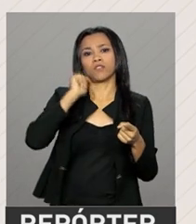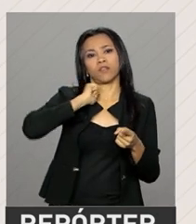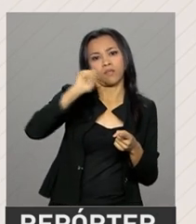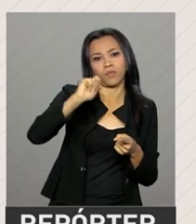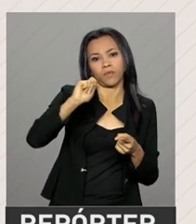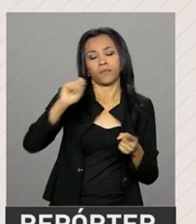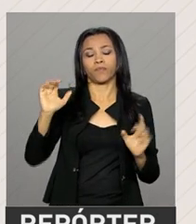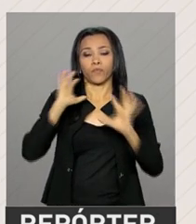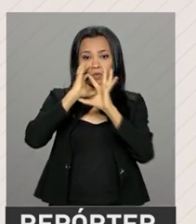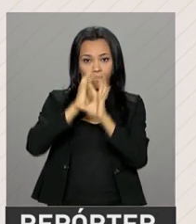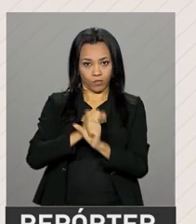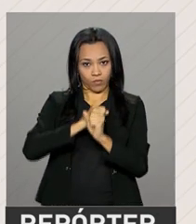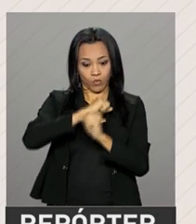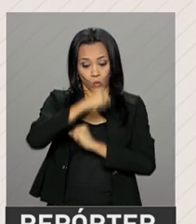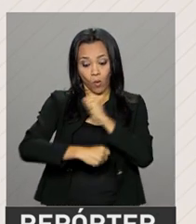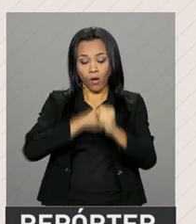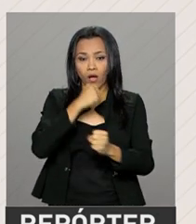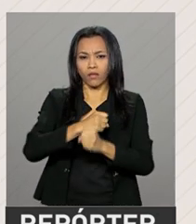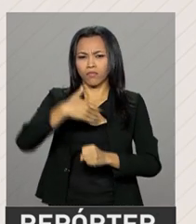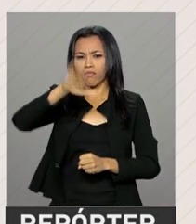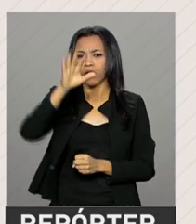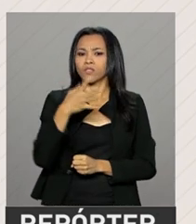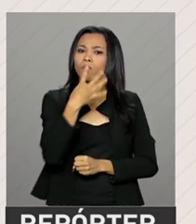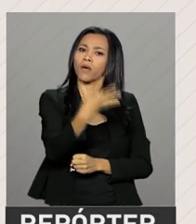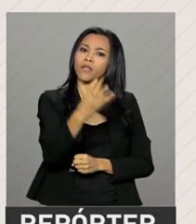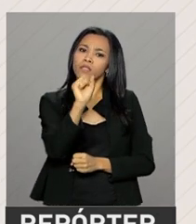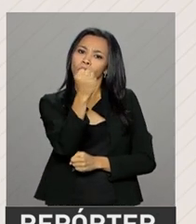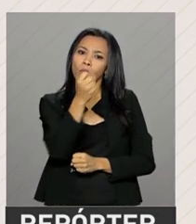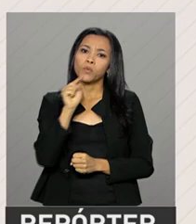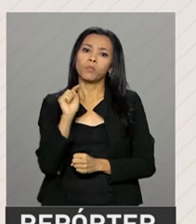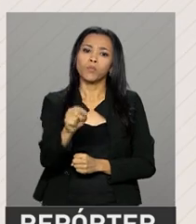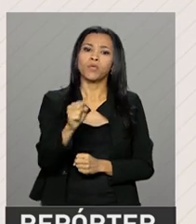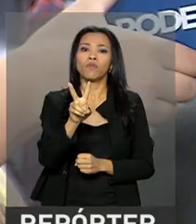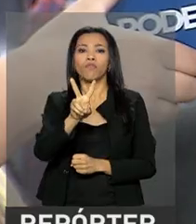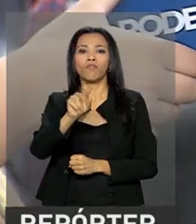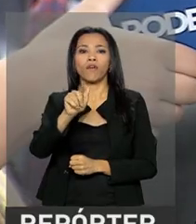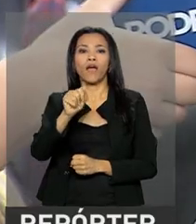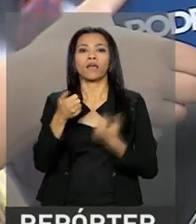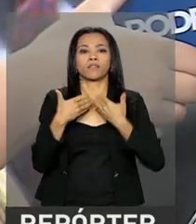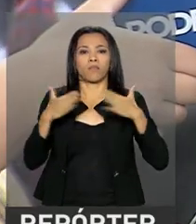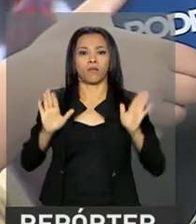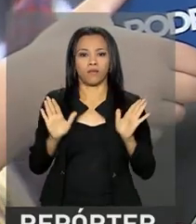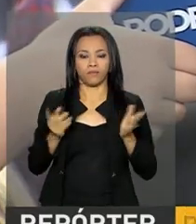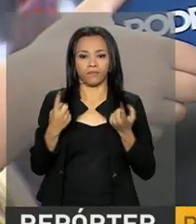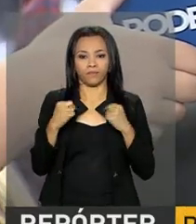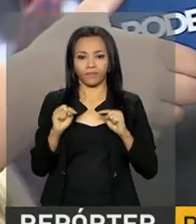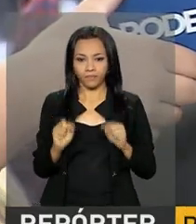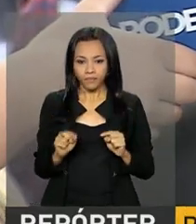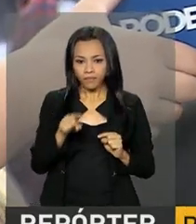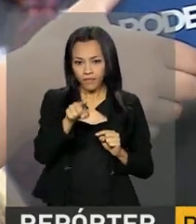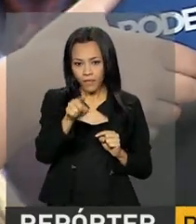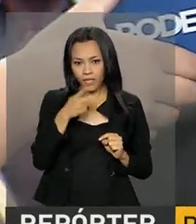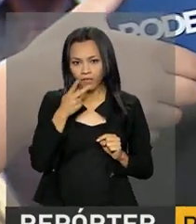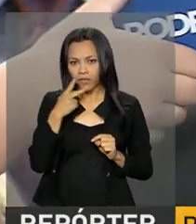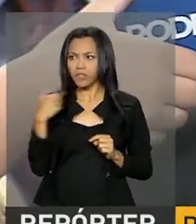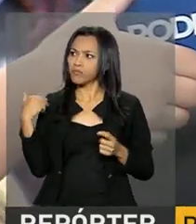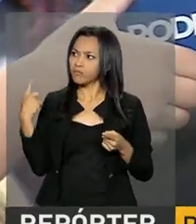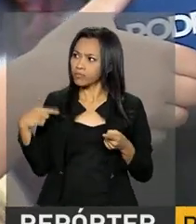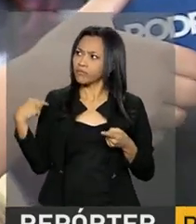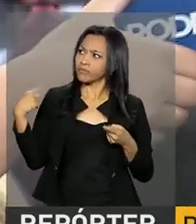no acumulado do ano já são mais de 48.000 vagas abertas Isso é uma tendência que se